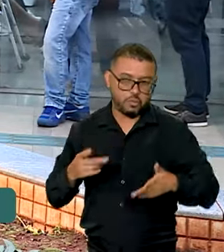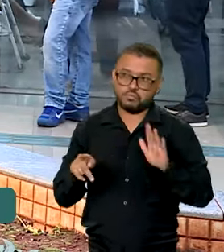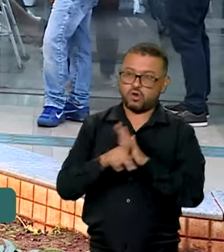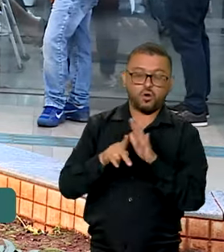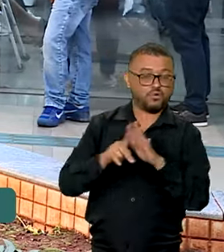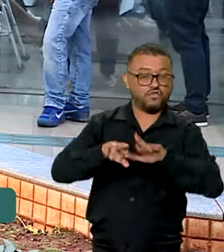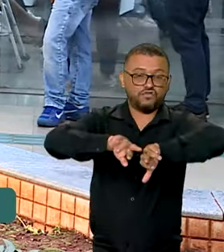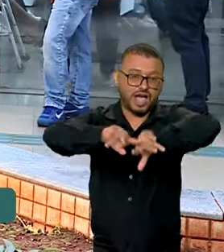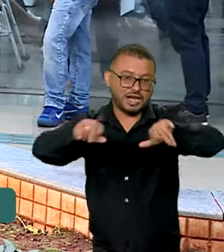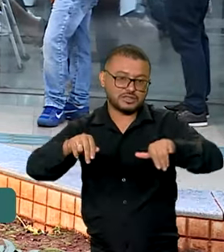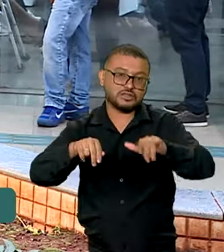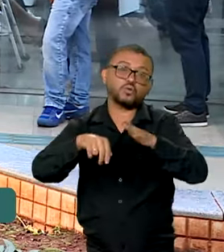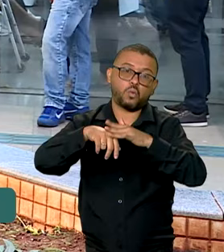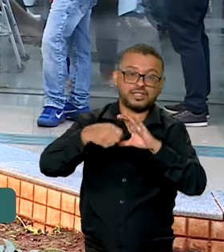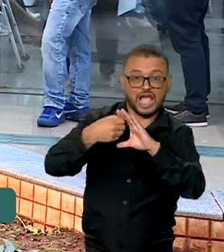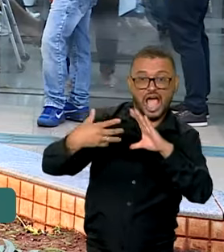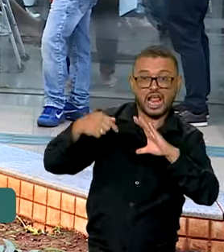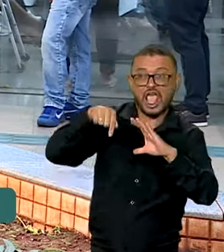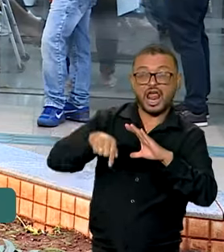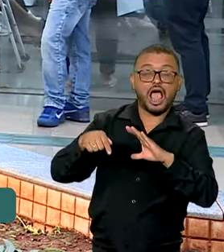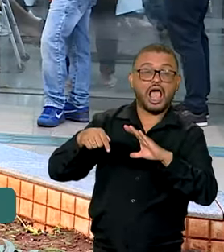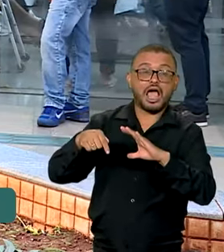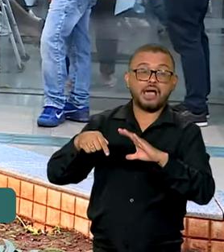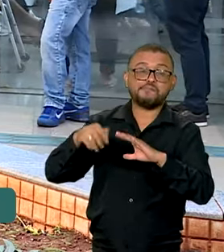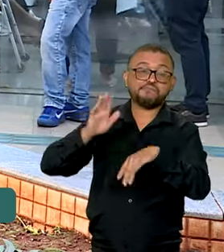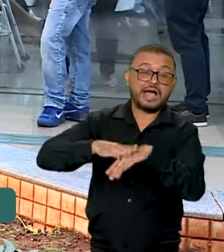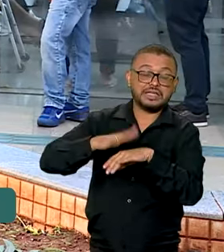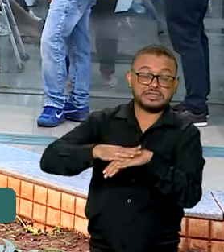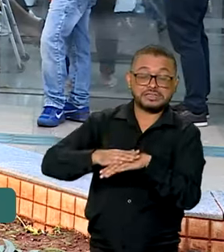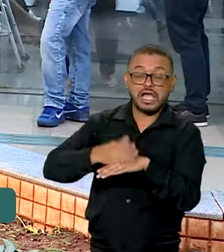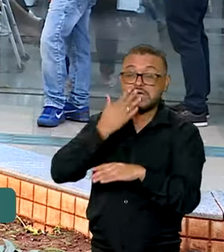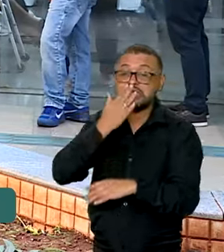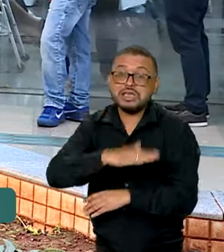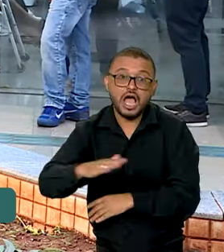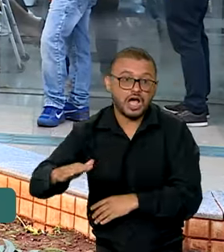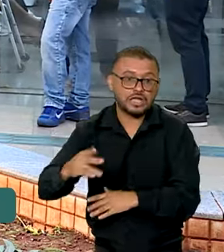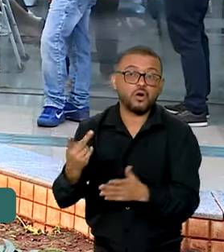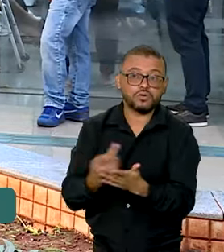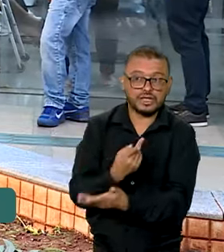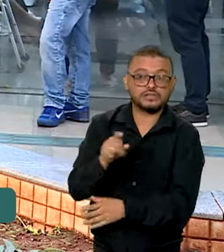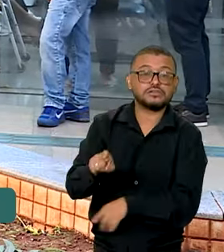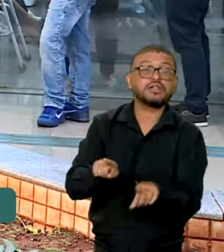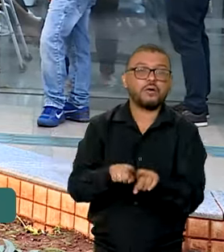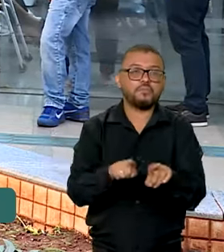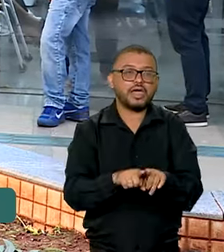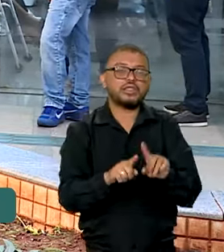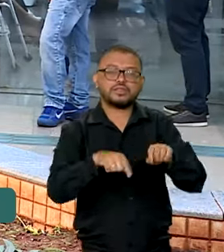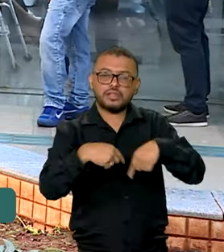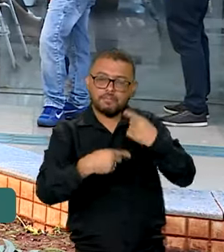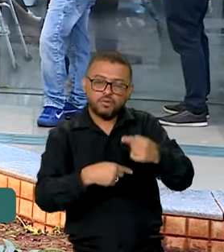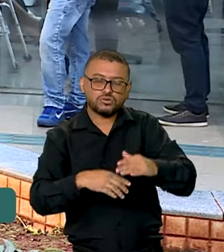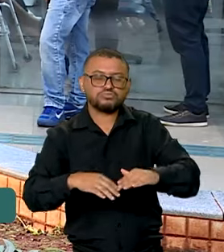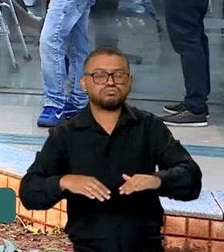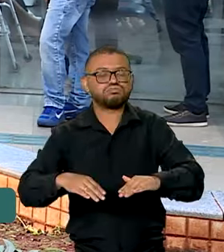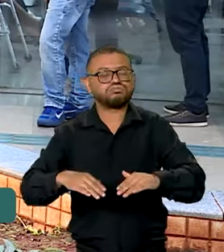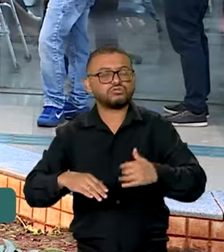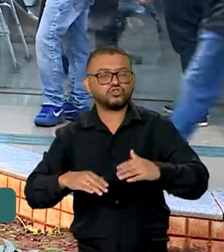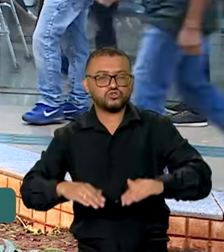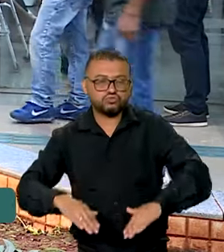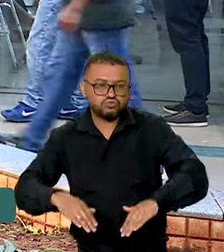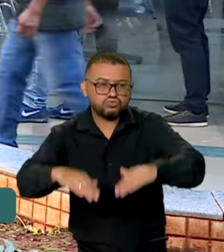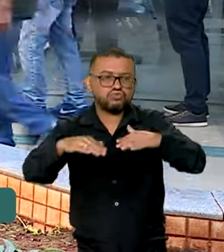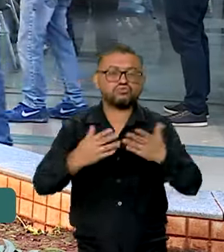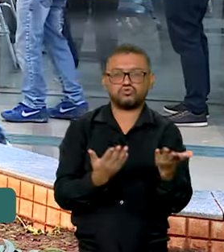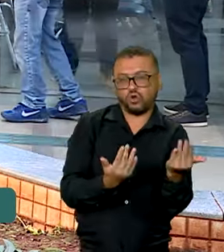grande maioria das doenças raras afeta crianças, mas elas podem aparecer também ao longo da infância ou na